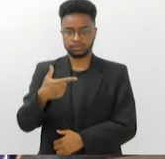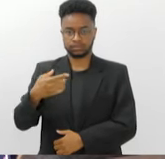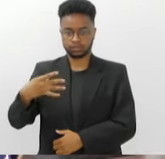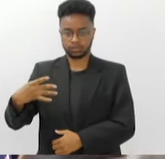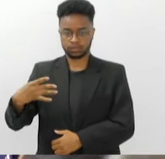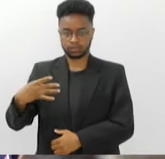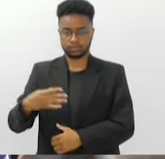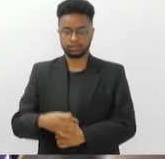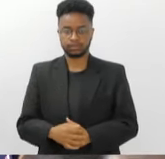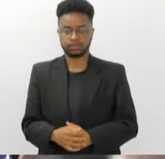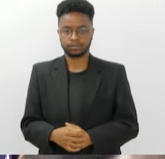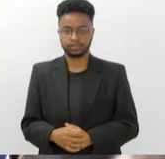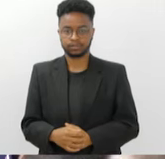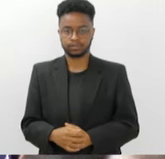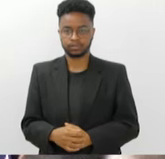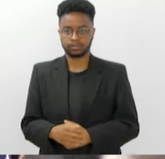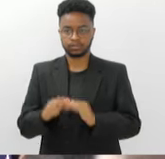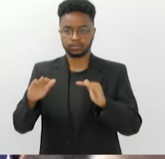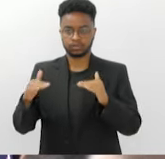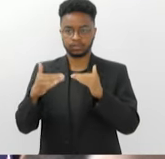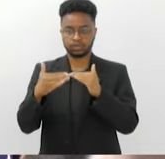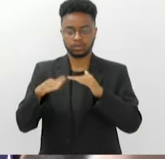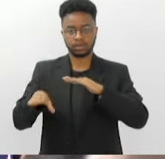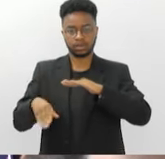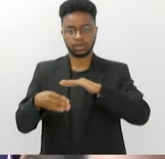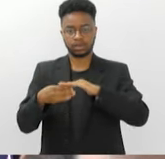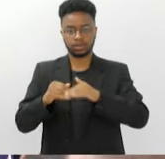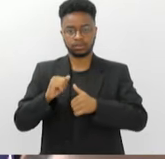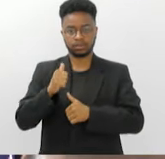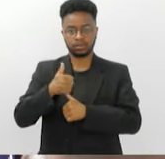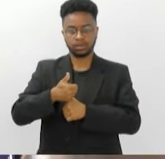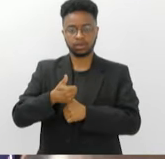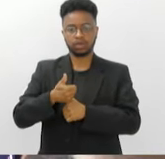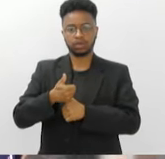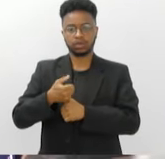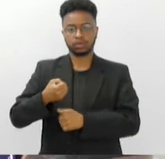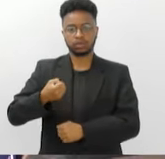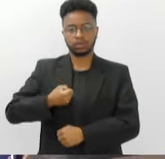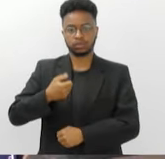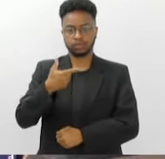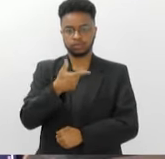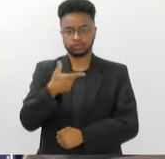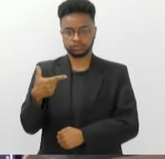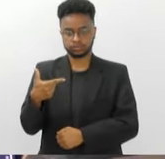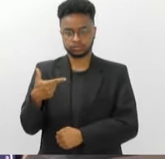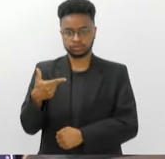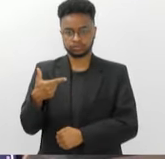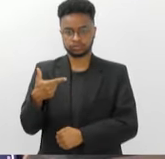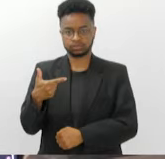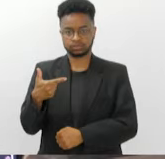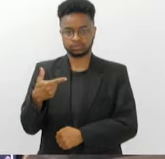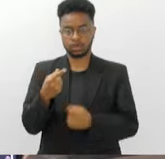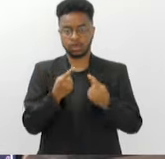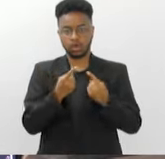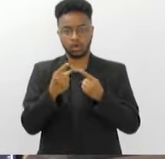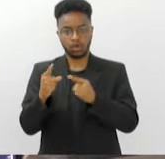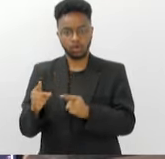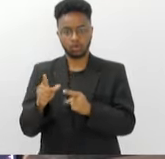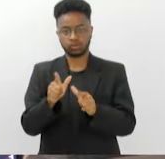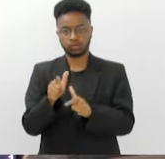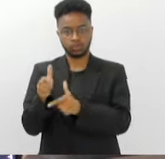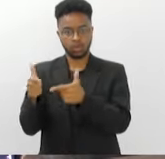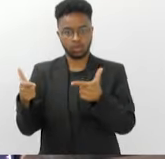24. Favorável com subemenda, emenda 22. Contrário às